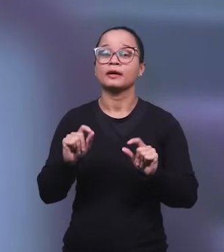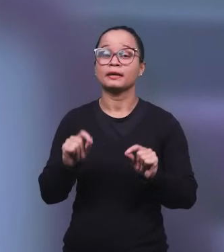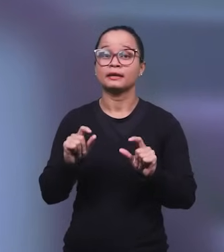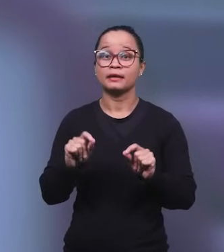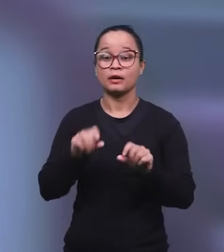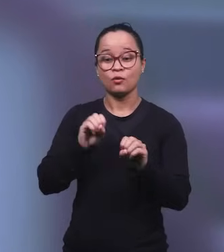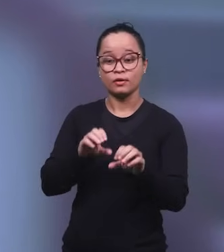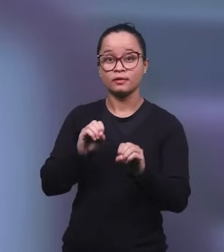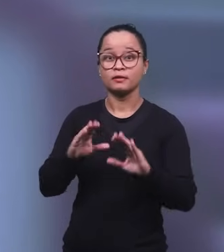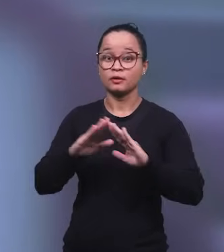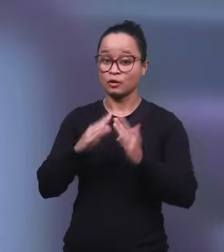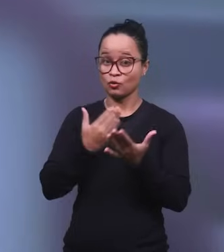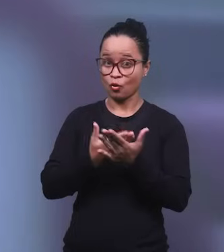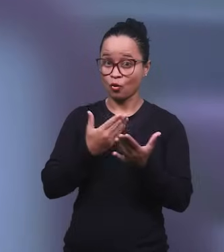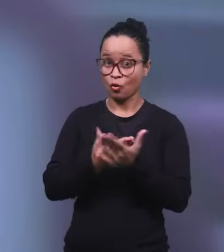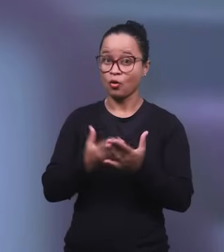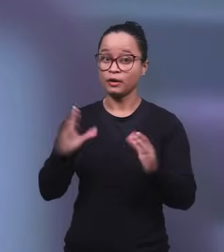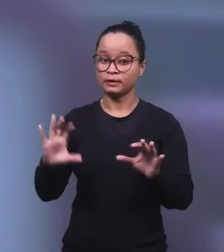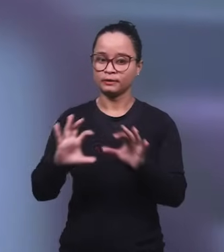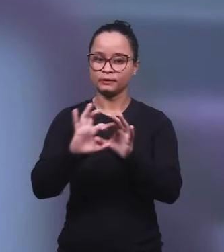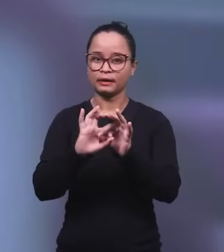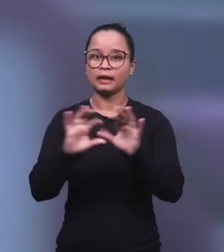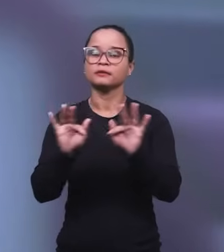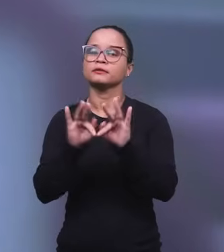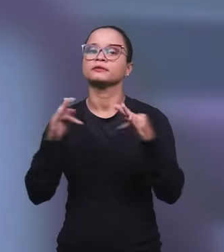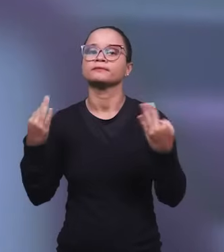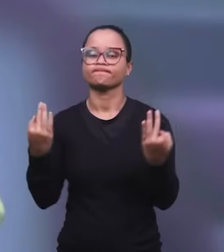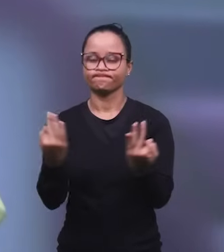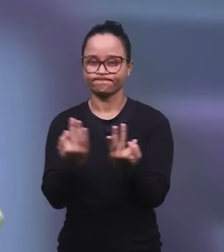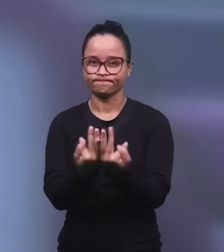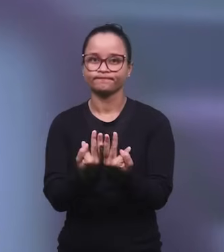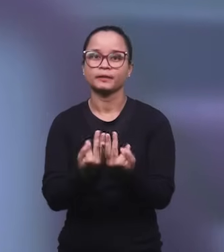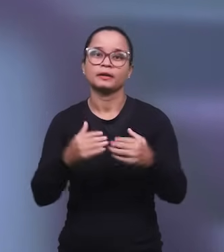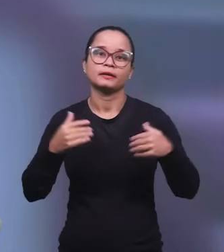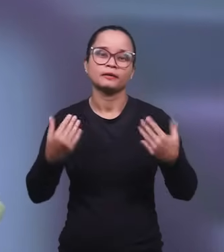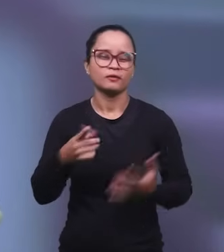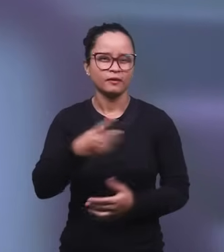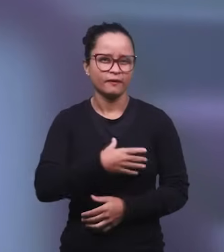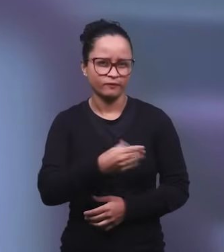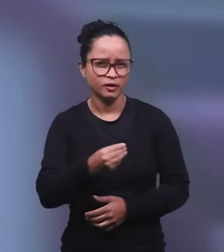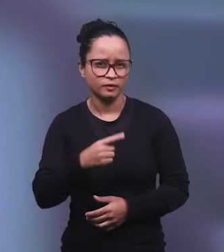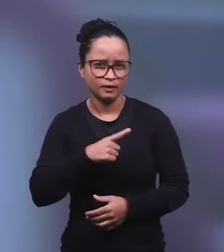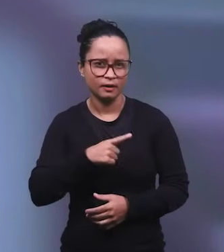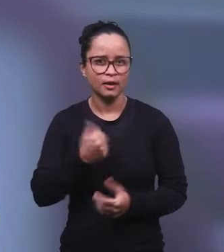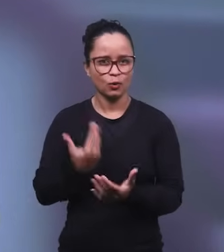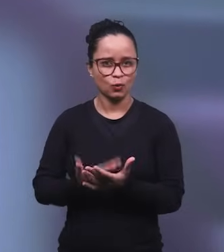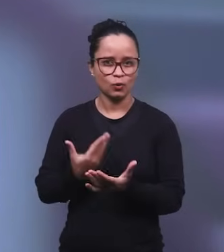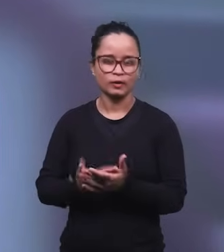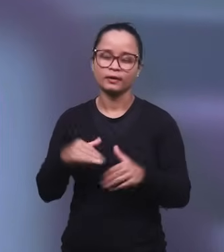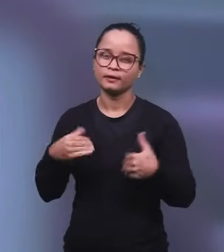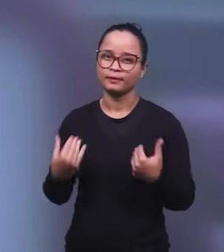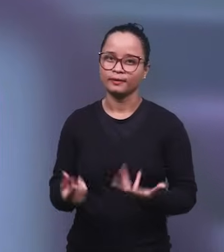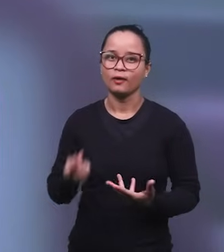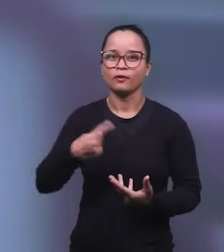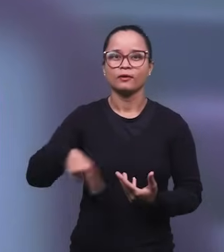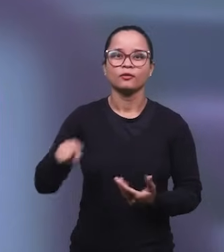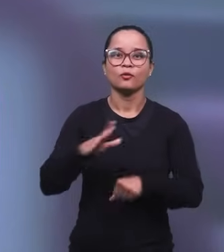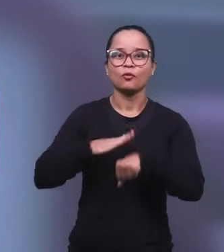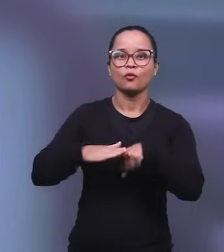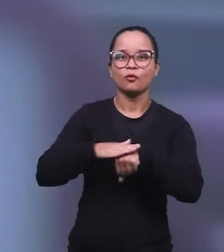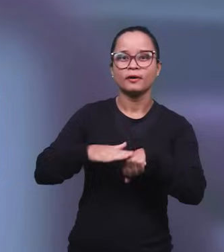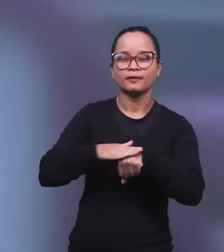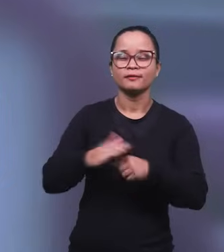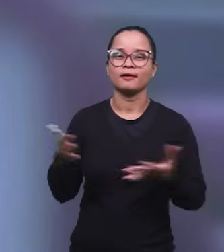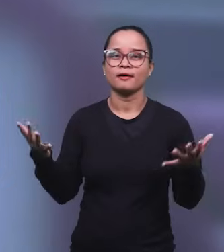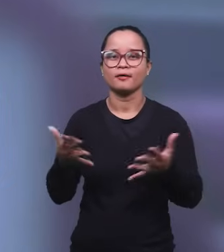com a família. Você tem filhos em idade escolar? Vamos conversar neste episódio sobre o acompanhamento das famílias